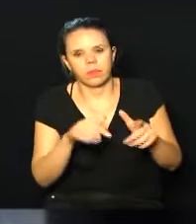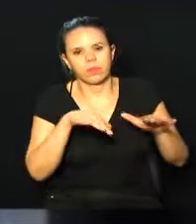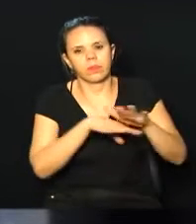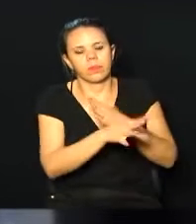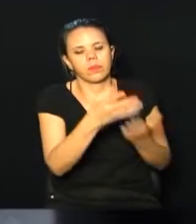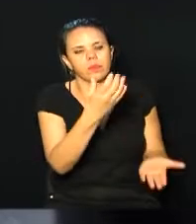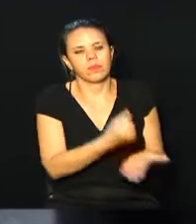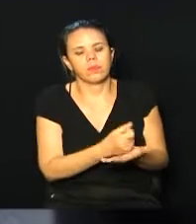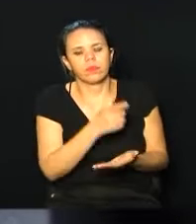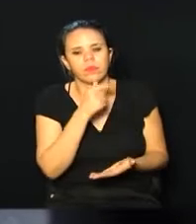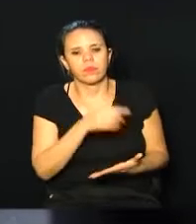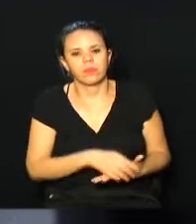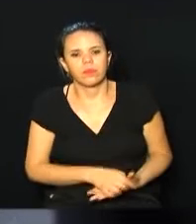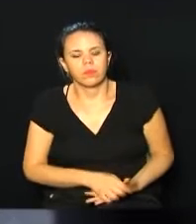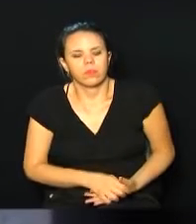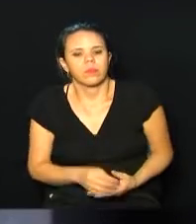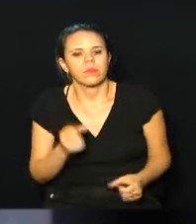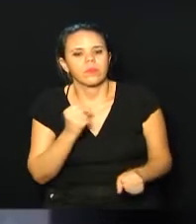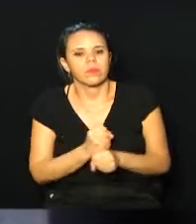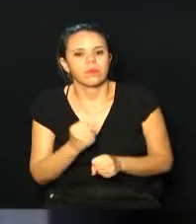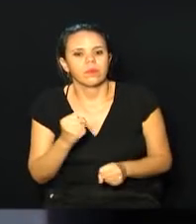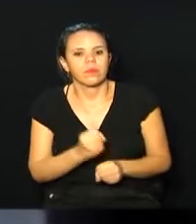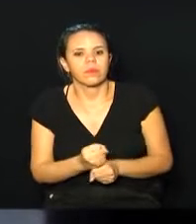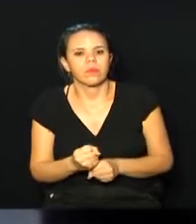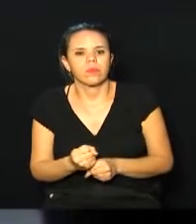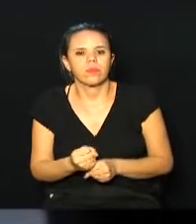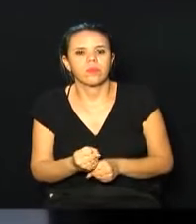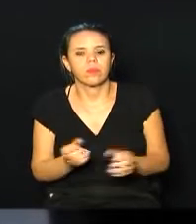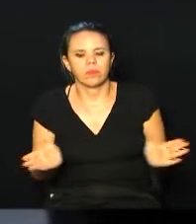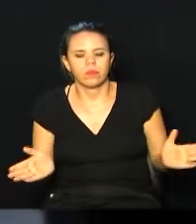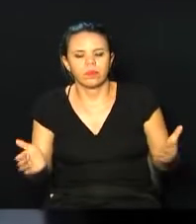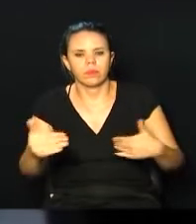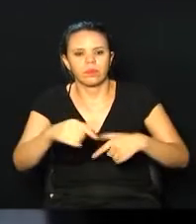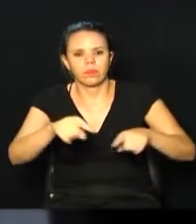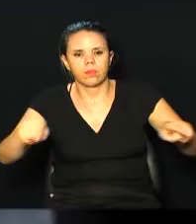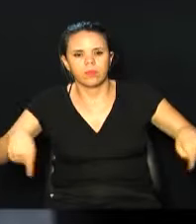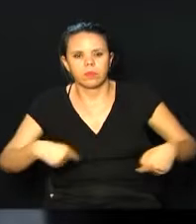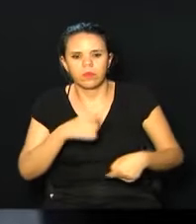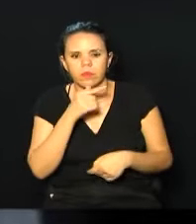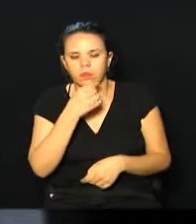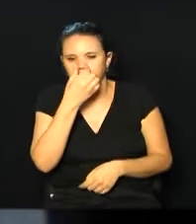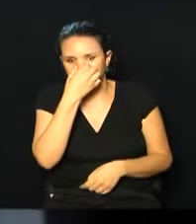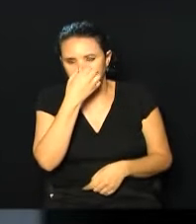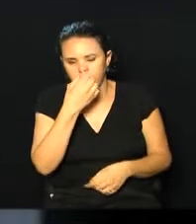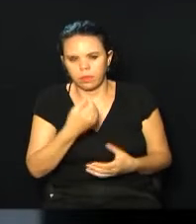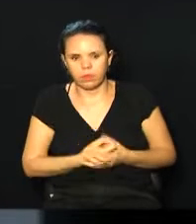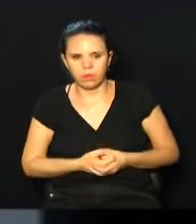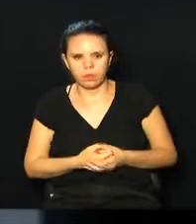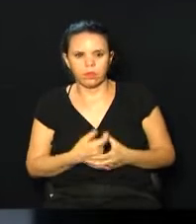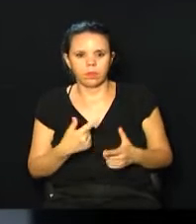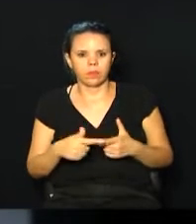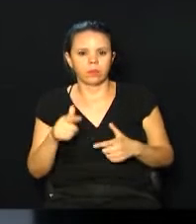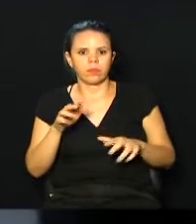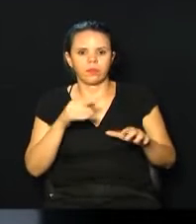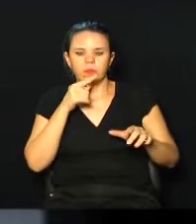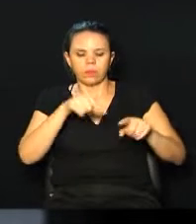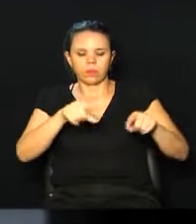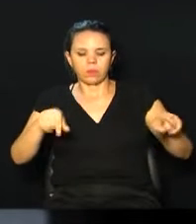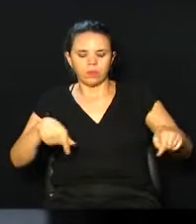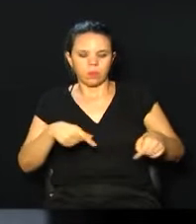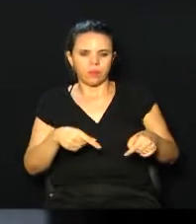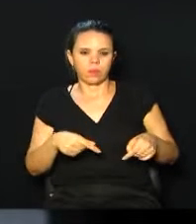da água, que é a construção de grandes caixas d'água, que nós denominamos aí popularmente de